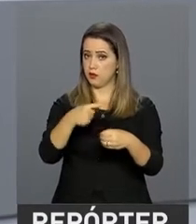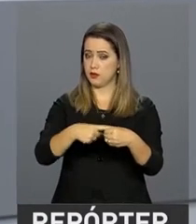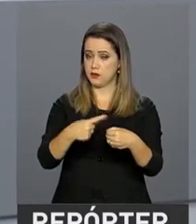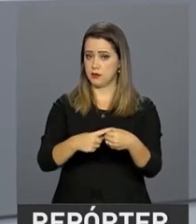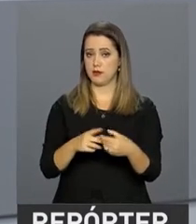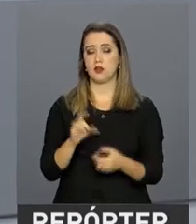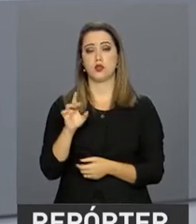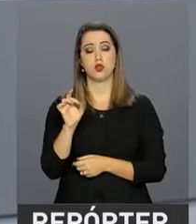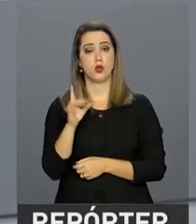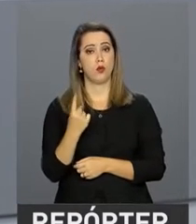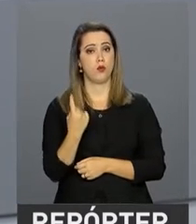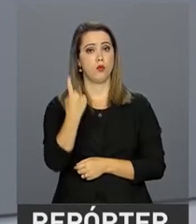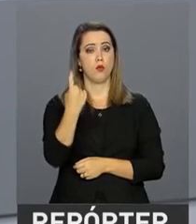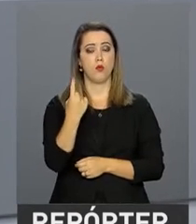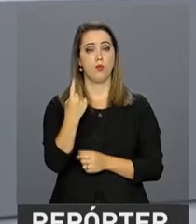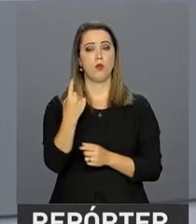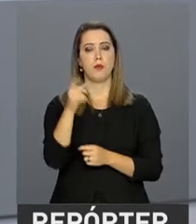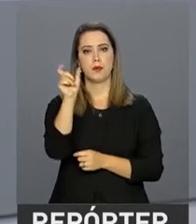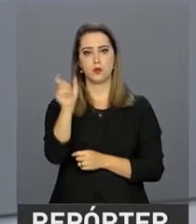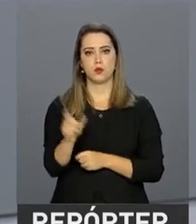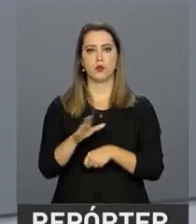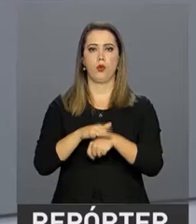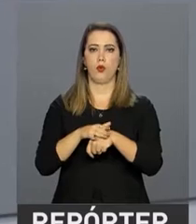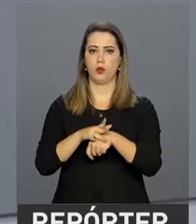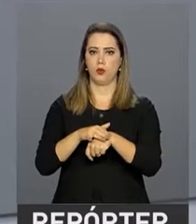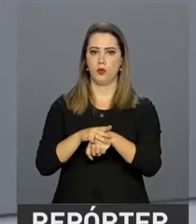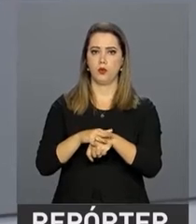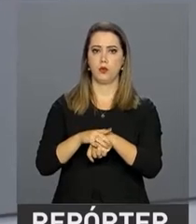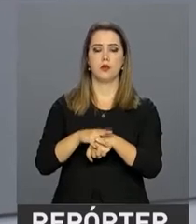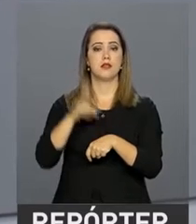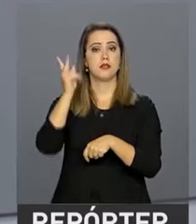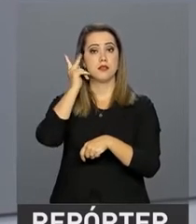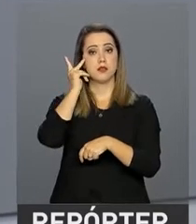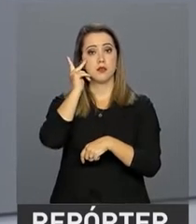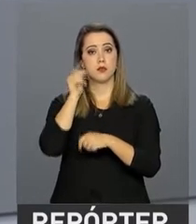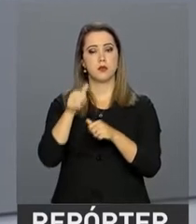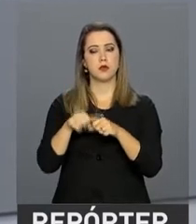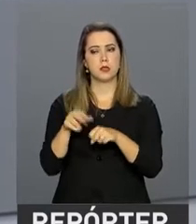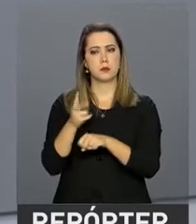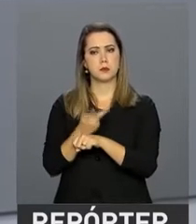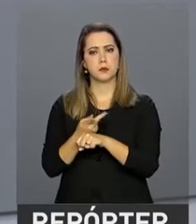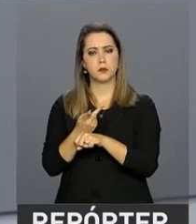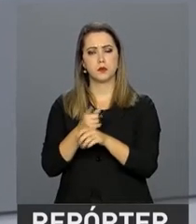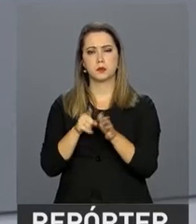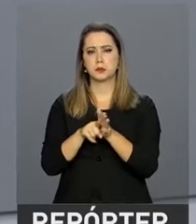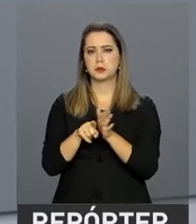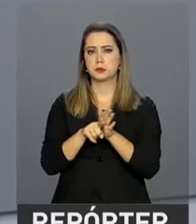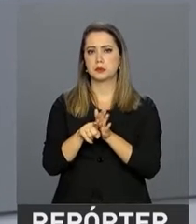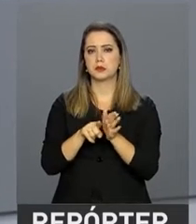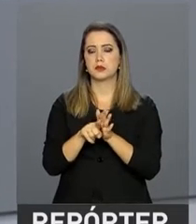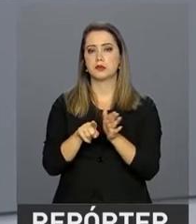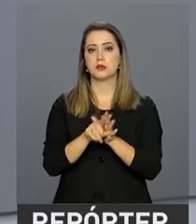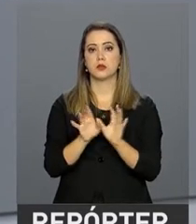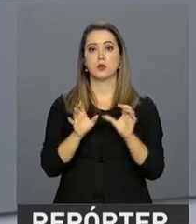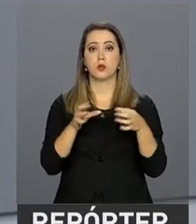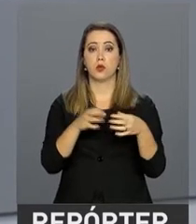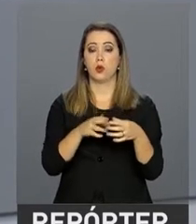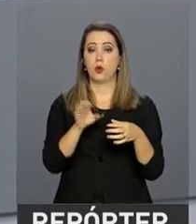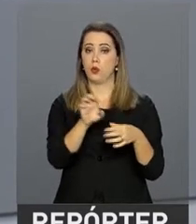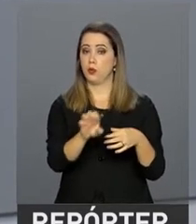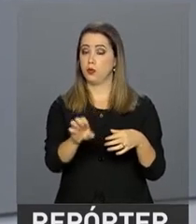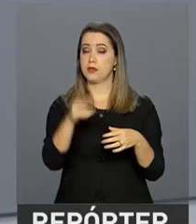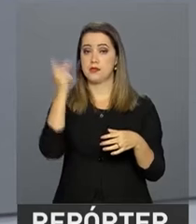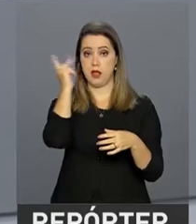caso de febre amarela em são bernardo do campo em são paulo está sendo investigado por uma equipe da secretaria estadual de saúde